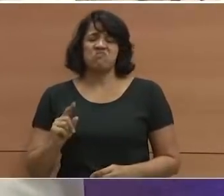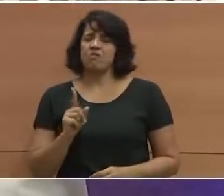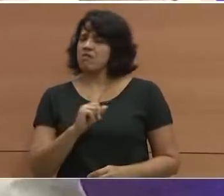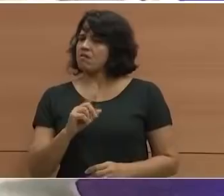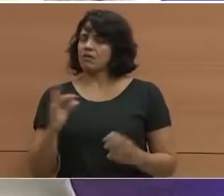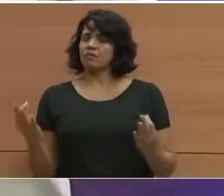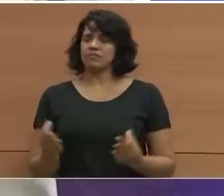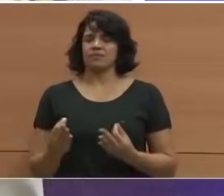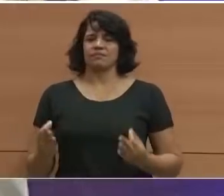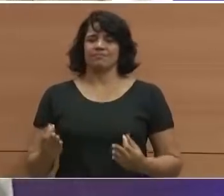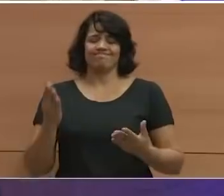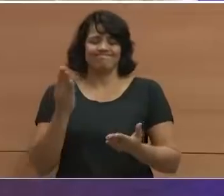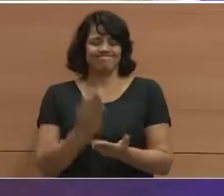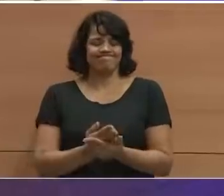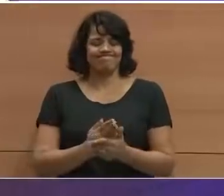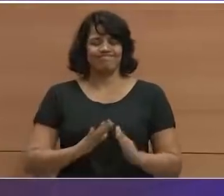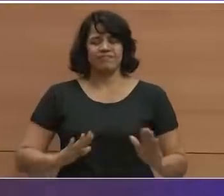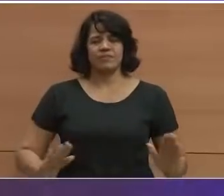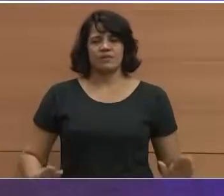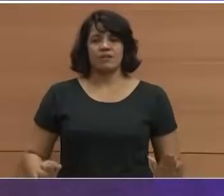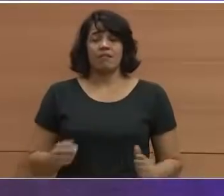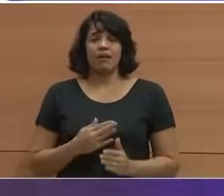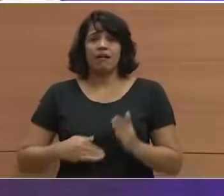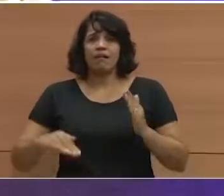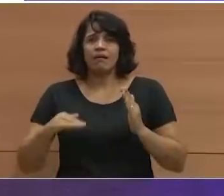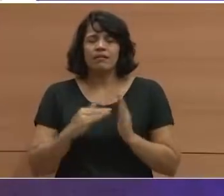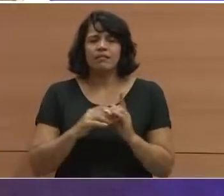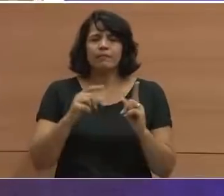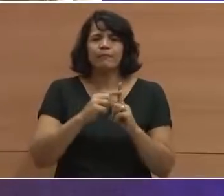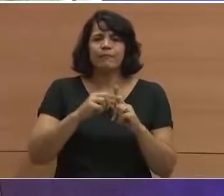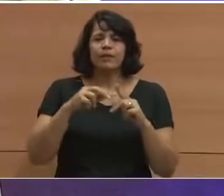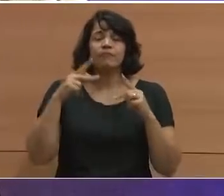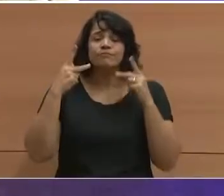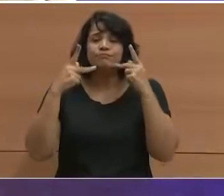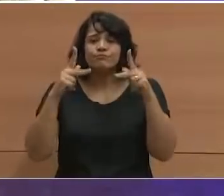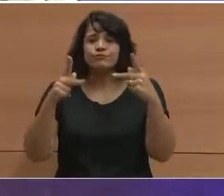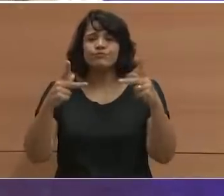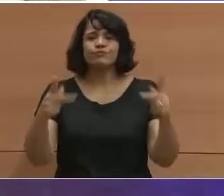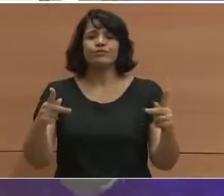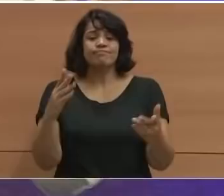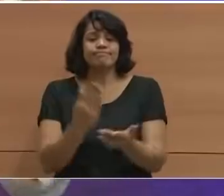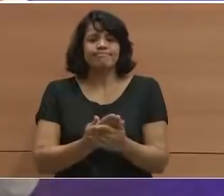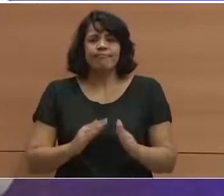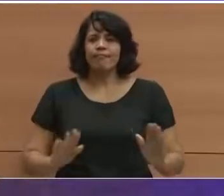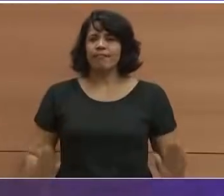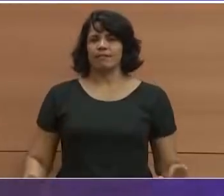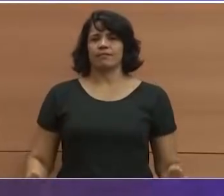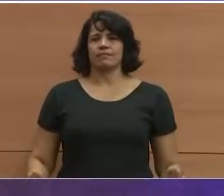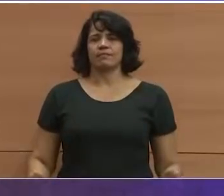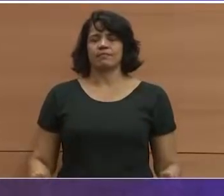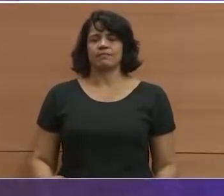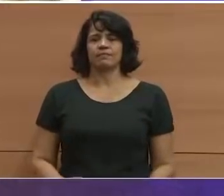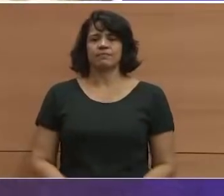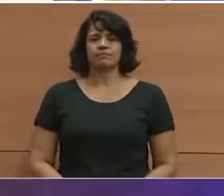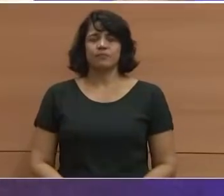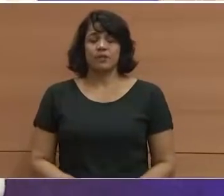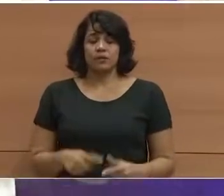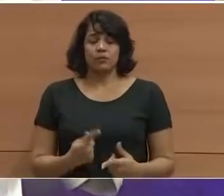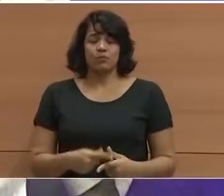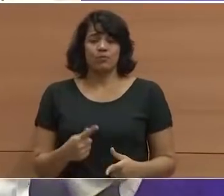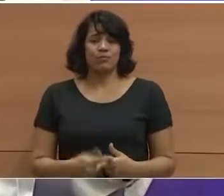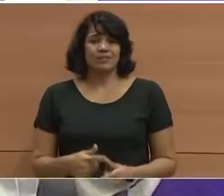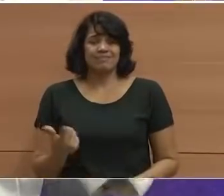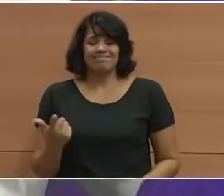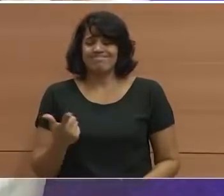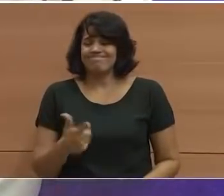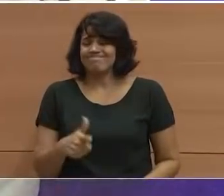a palavra profética que nós hoje tanto precisamos dela, um dia a profecia também cessará, porque não haverá mais necessidade